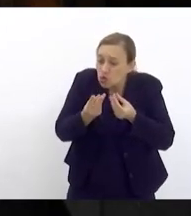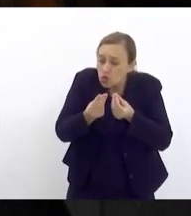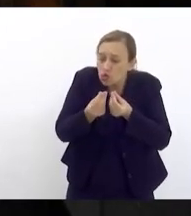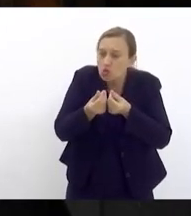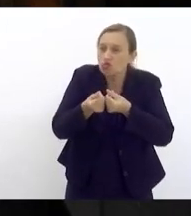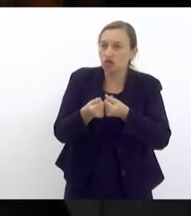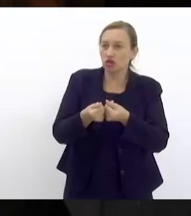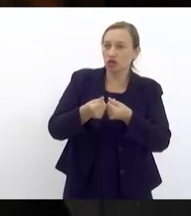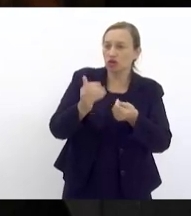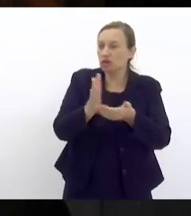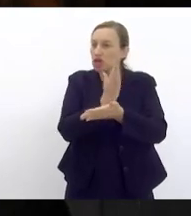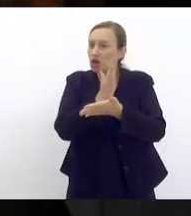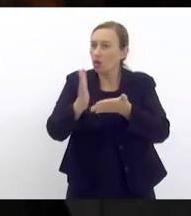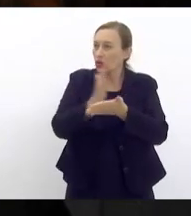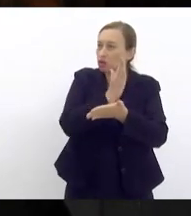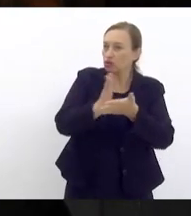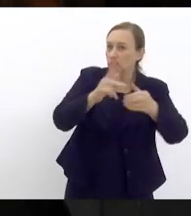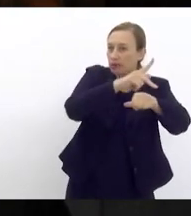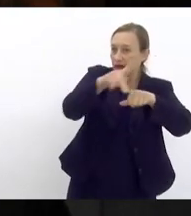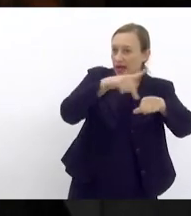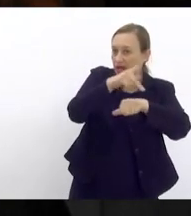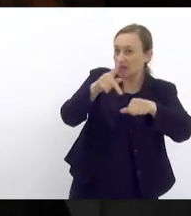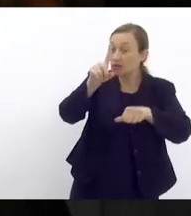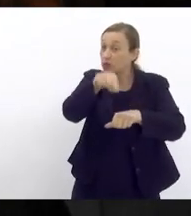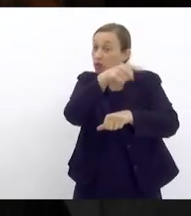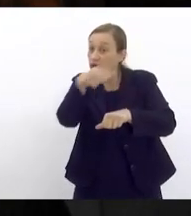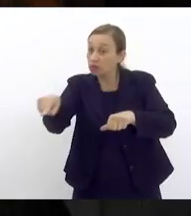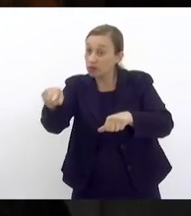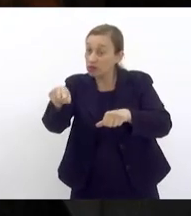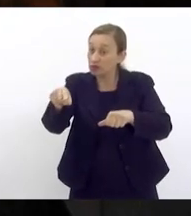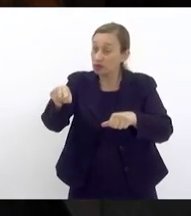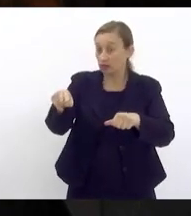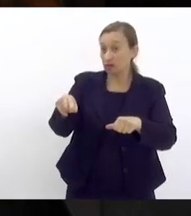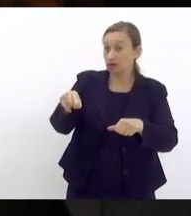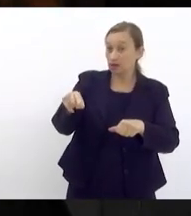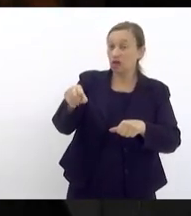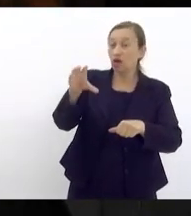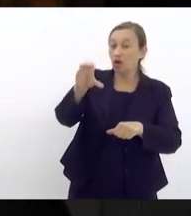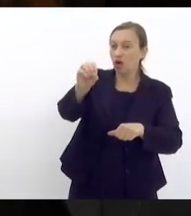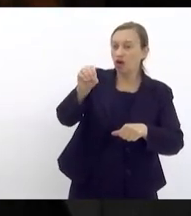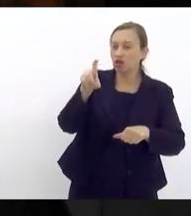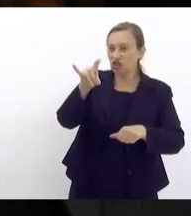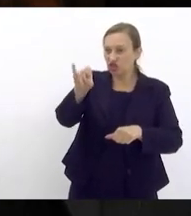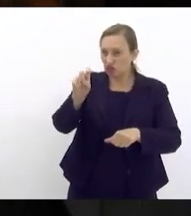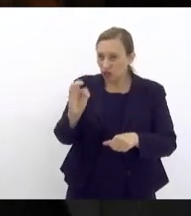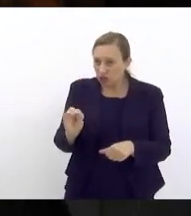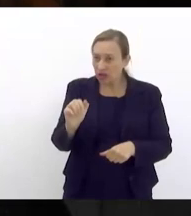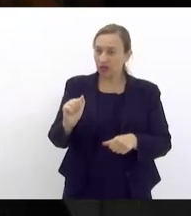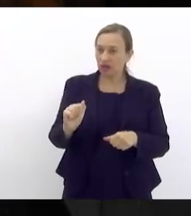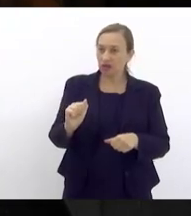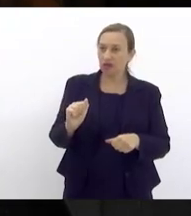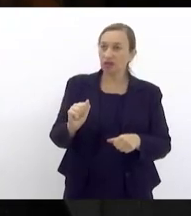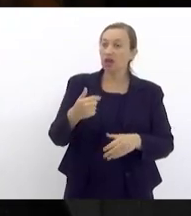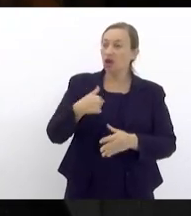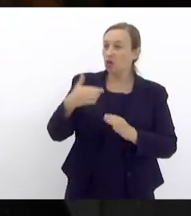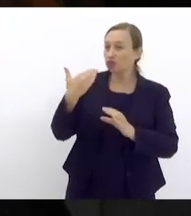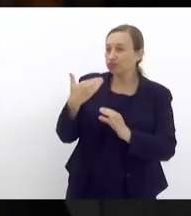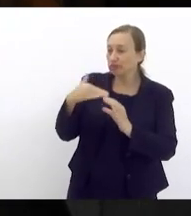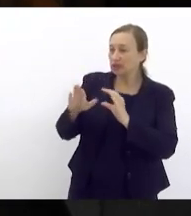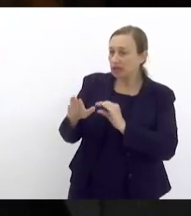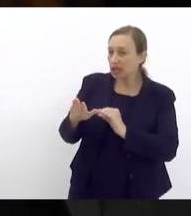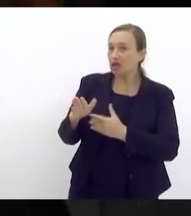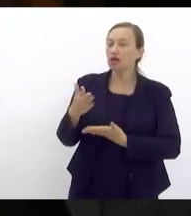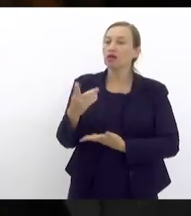chamada Oxi benzona ou penso fenona então para eu mandei até para